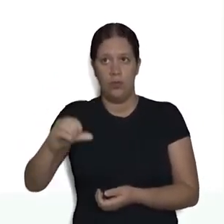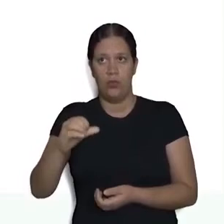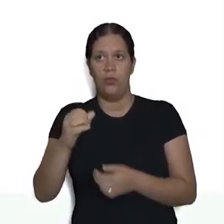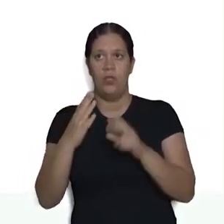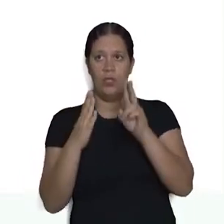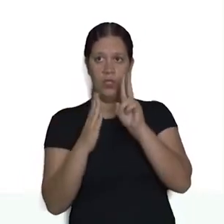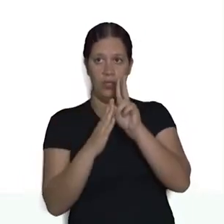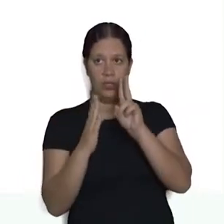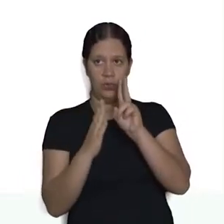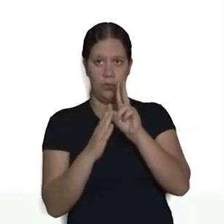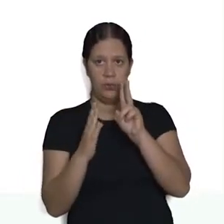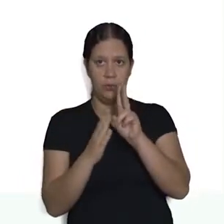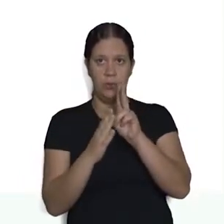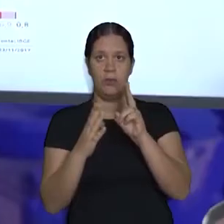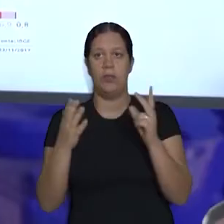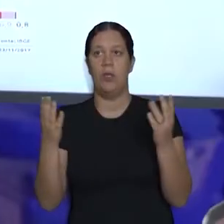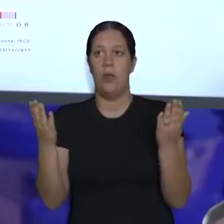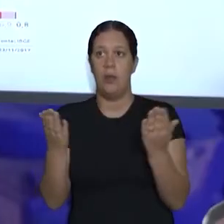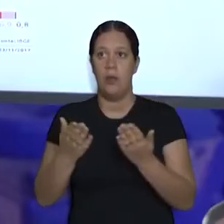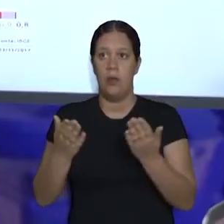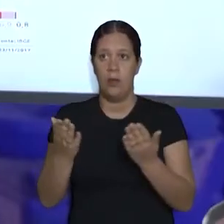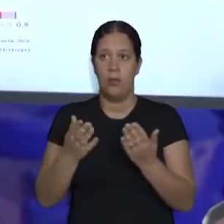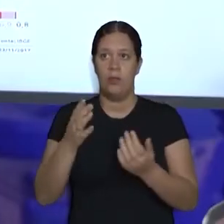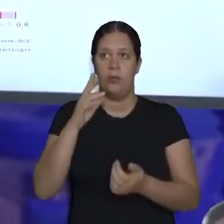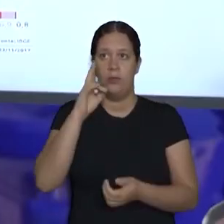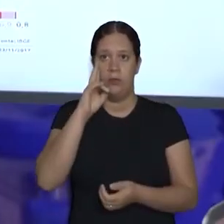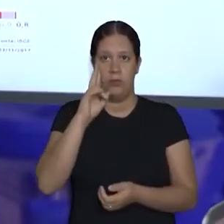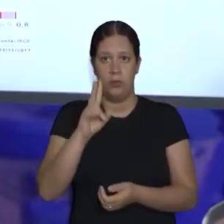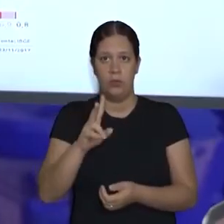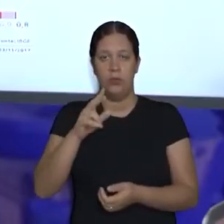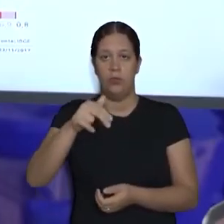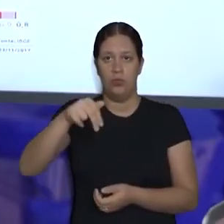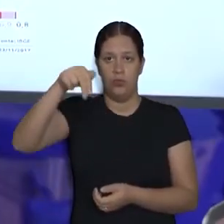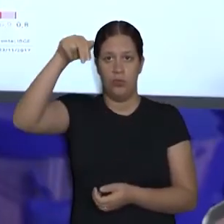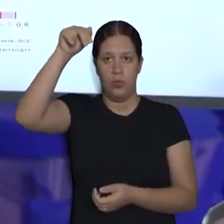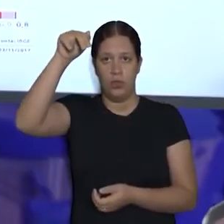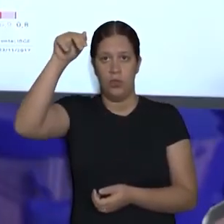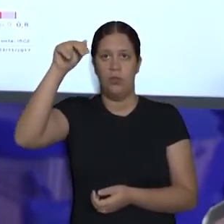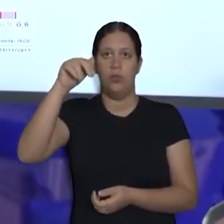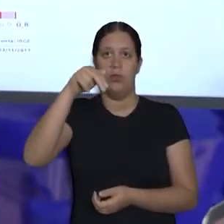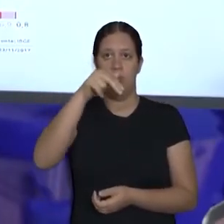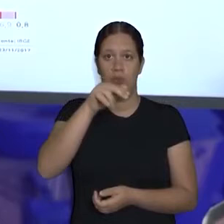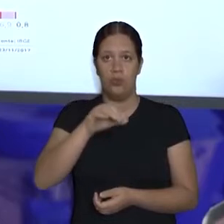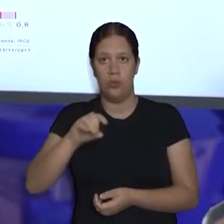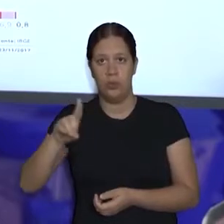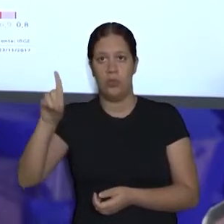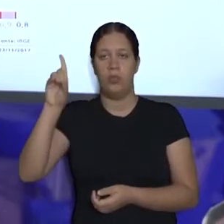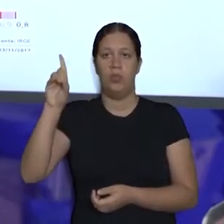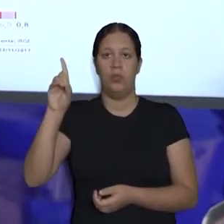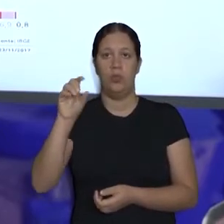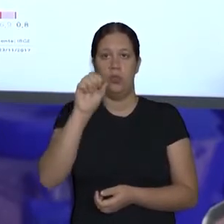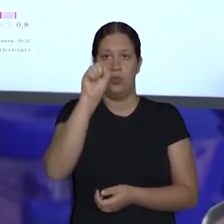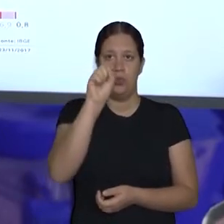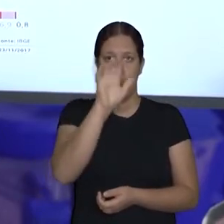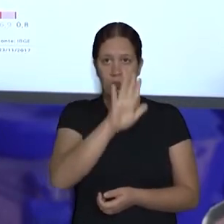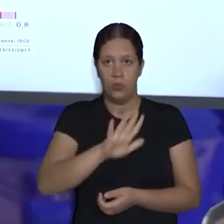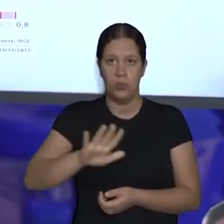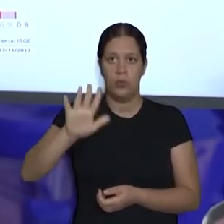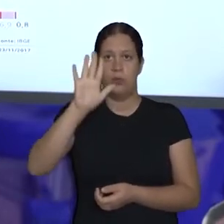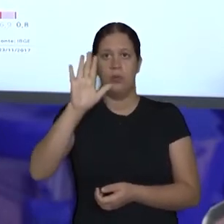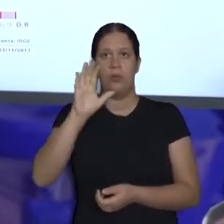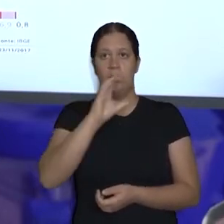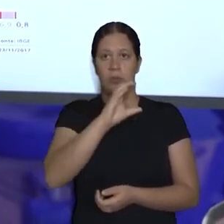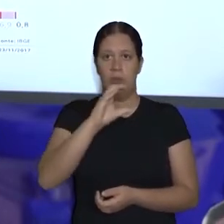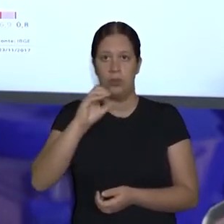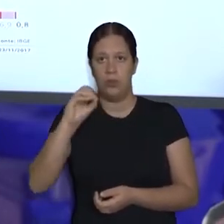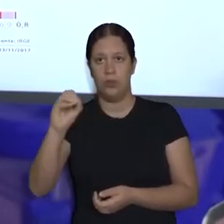né? Nós temos essa distribuição feita também no Norte, no Nordeste, no Sudeste, no Sul e no